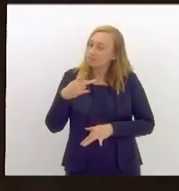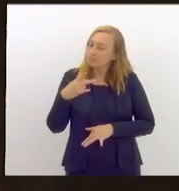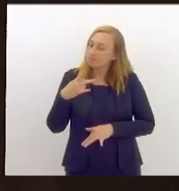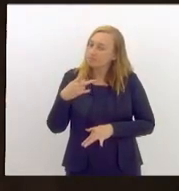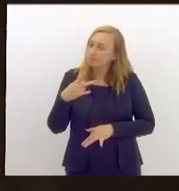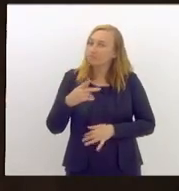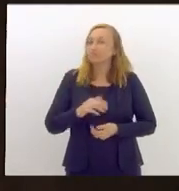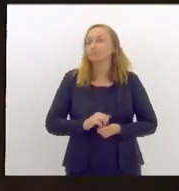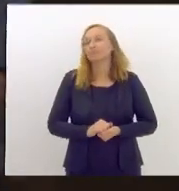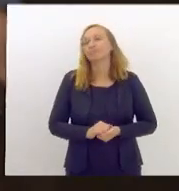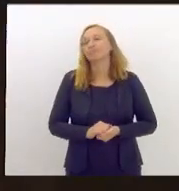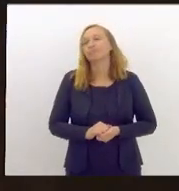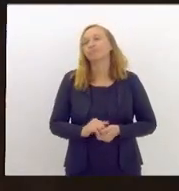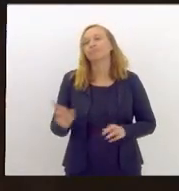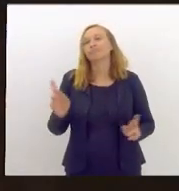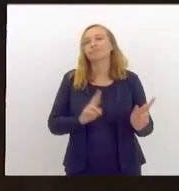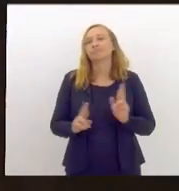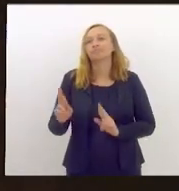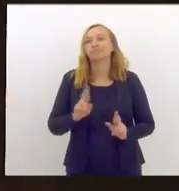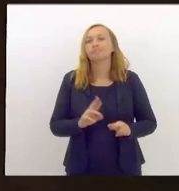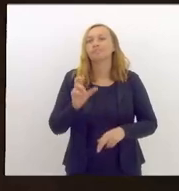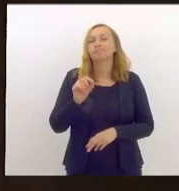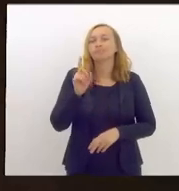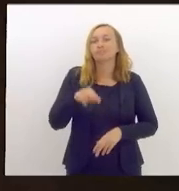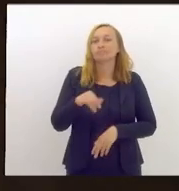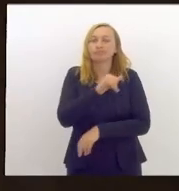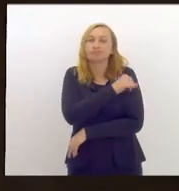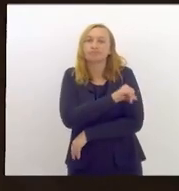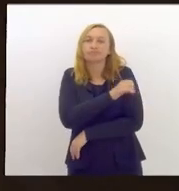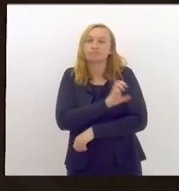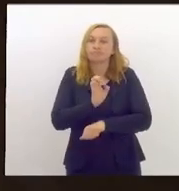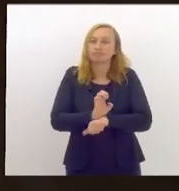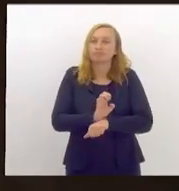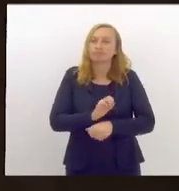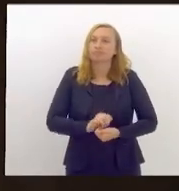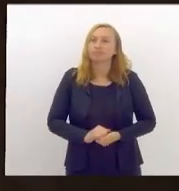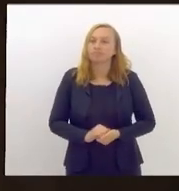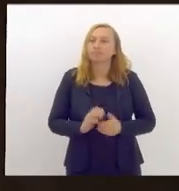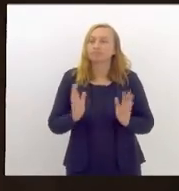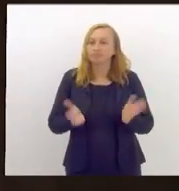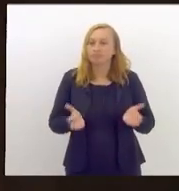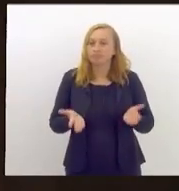breve em relação ao que é o estado do Rio de Janeiro hoje